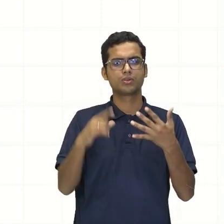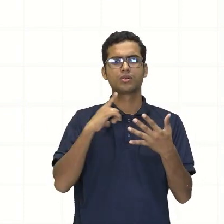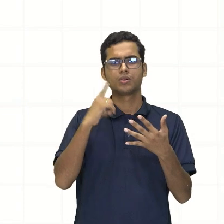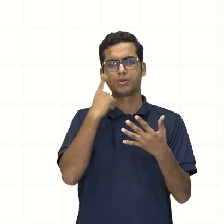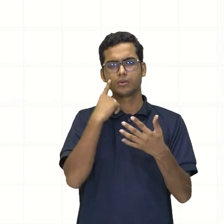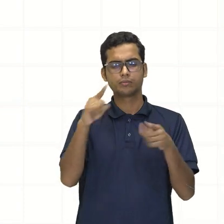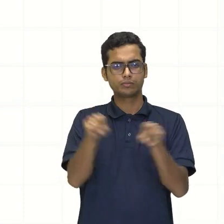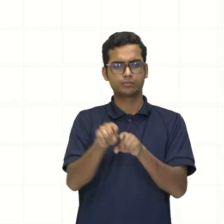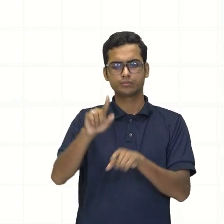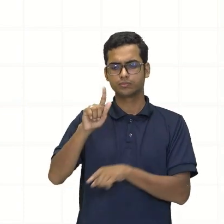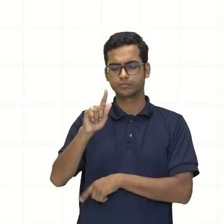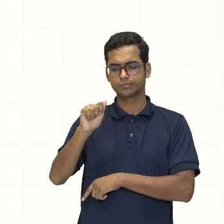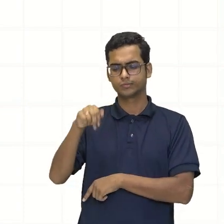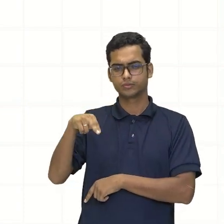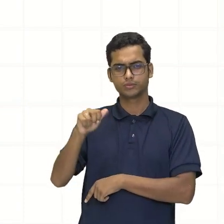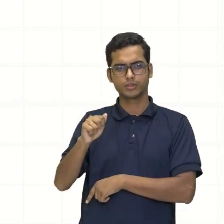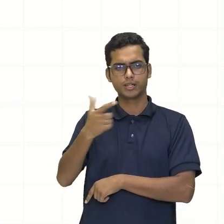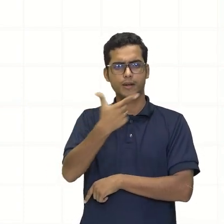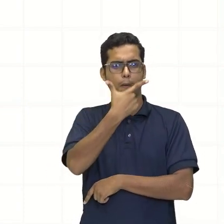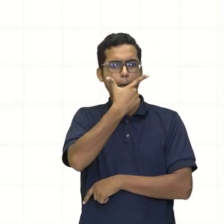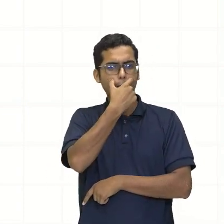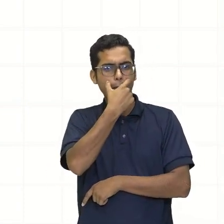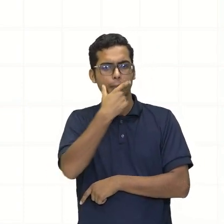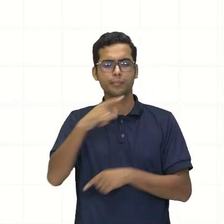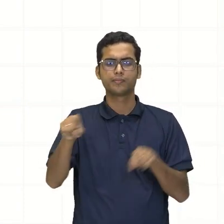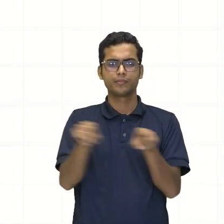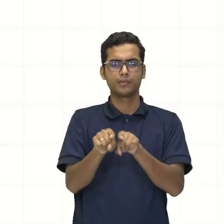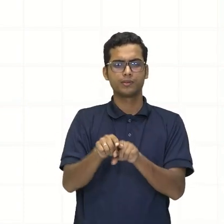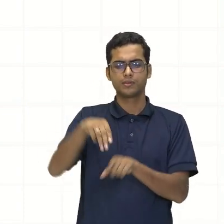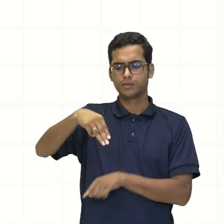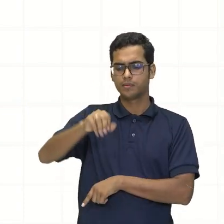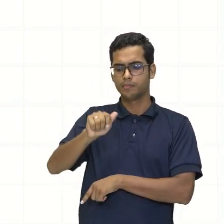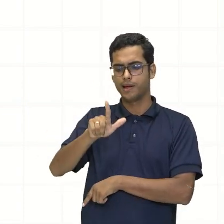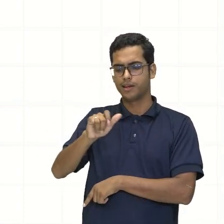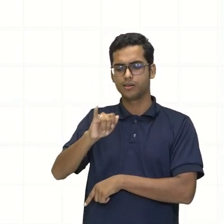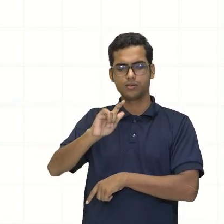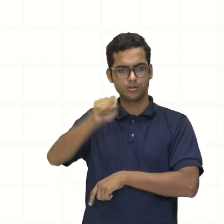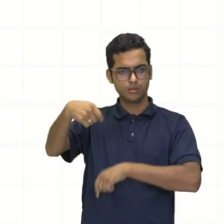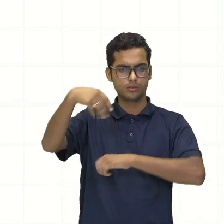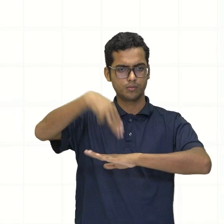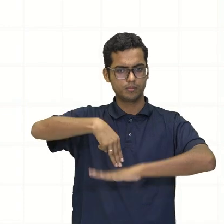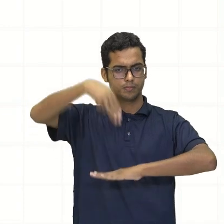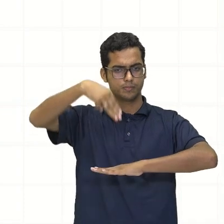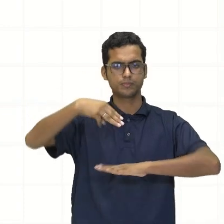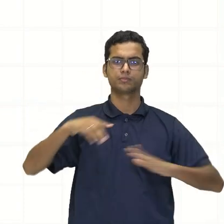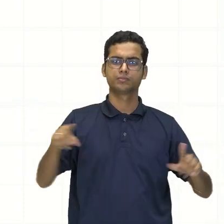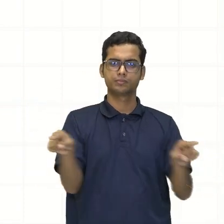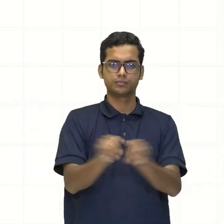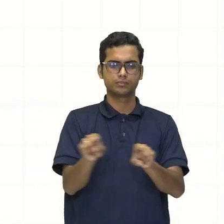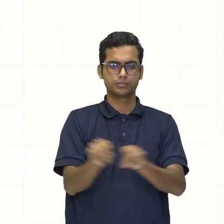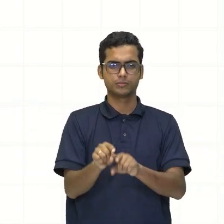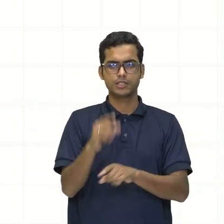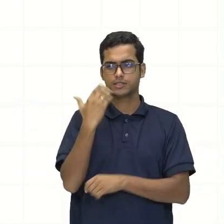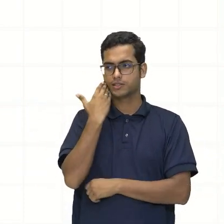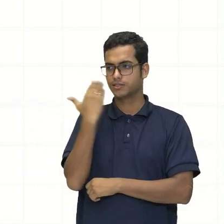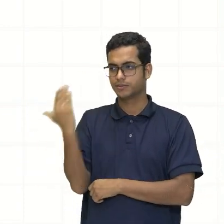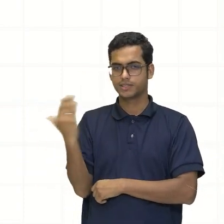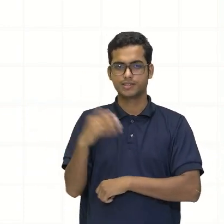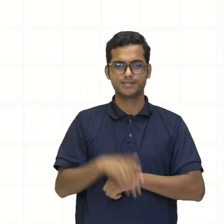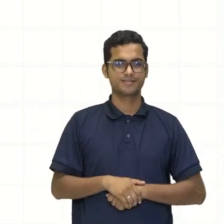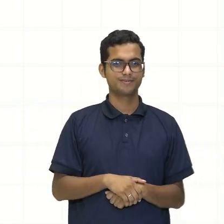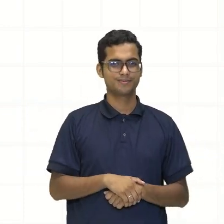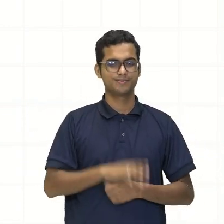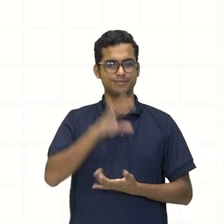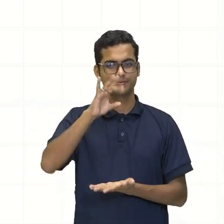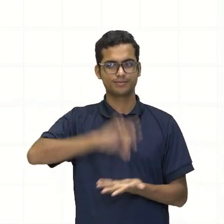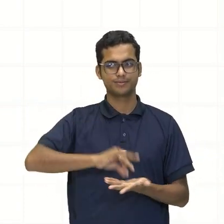Gana, Mali e Songhai. Esses territórios, né, justamente constituíram reinos africanos com a